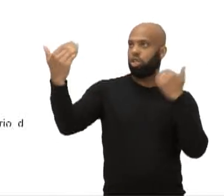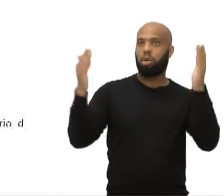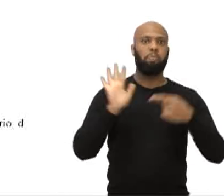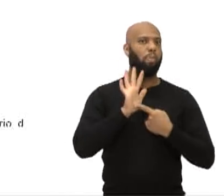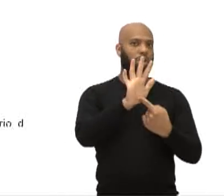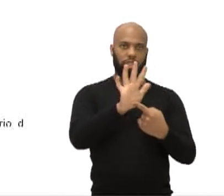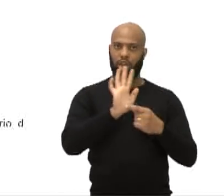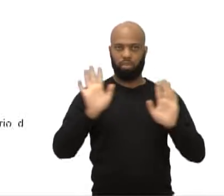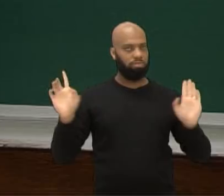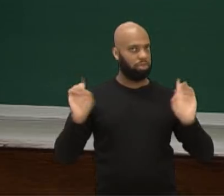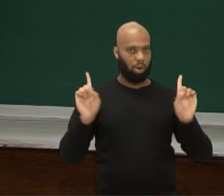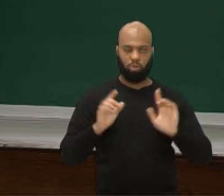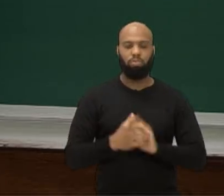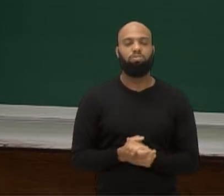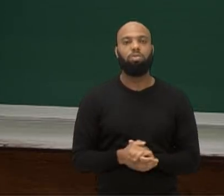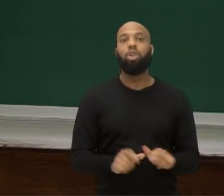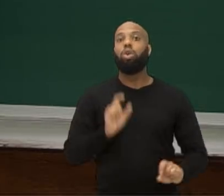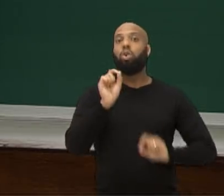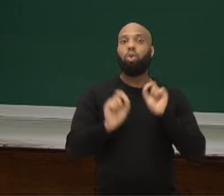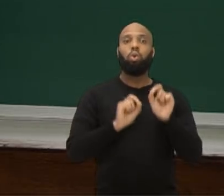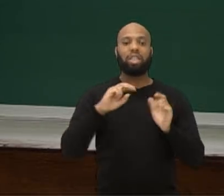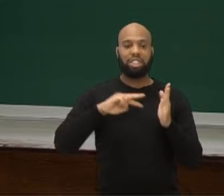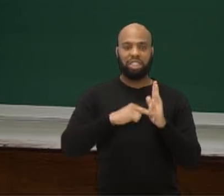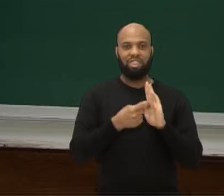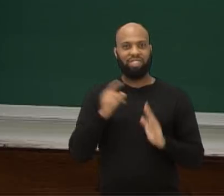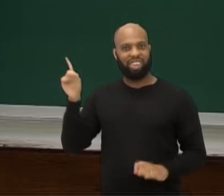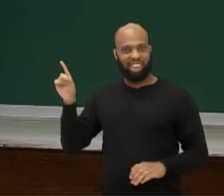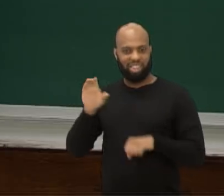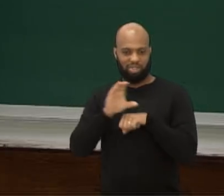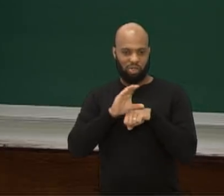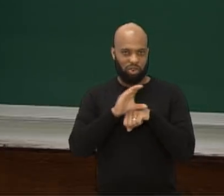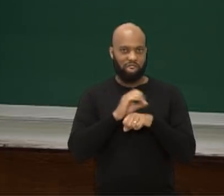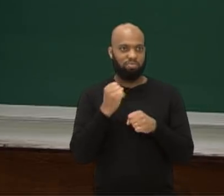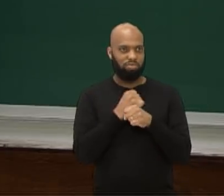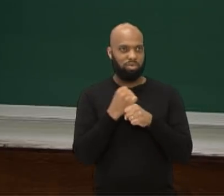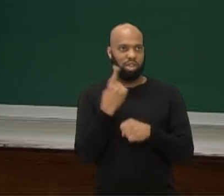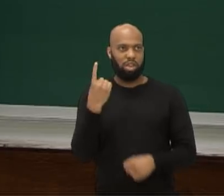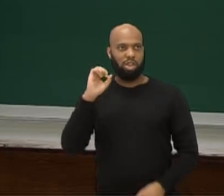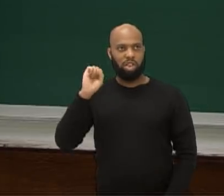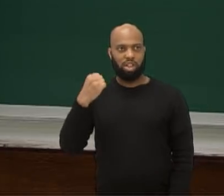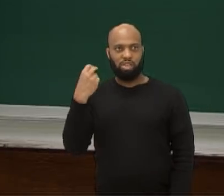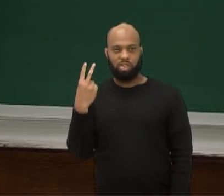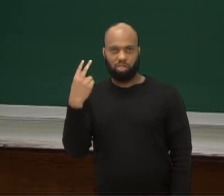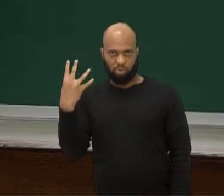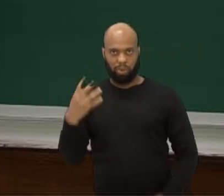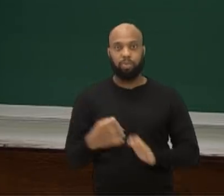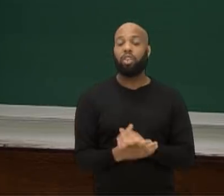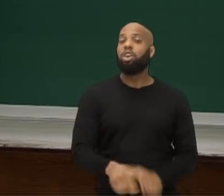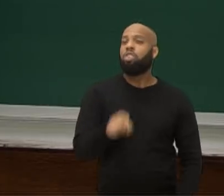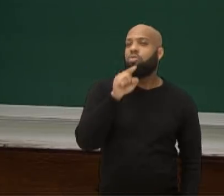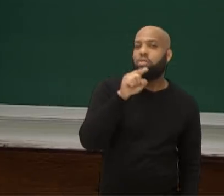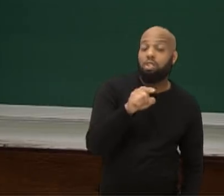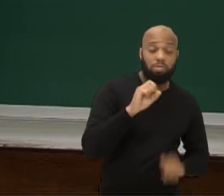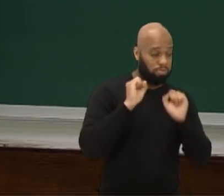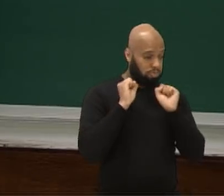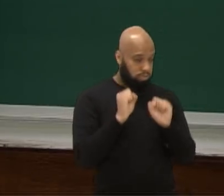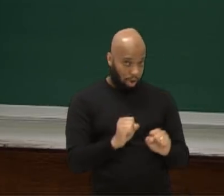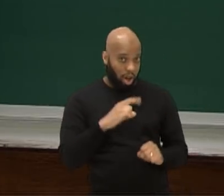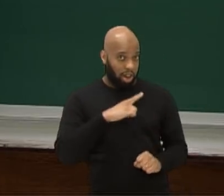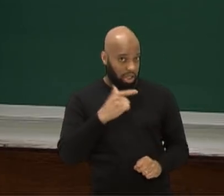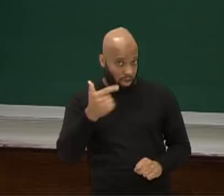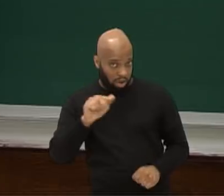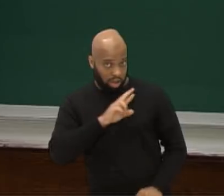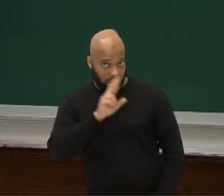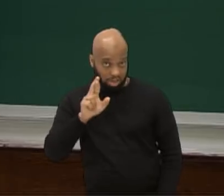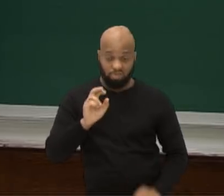de templo. O que disse a Constituição de 1824? Que você até poderia ter